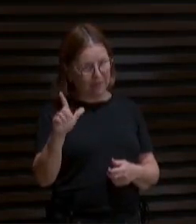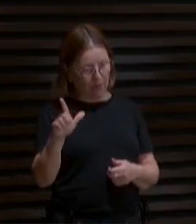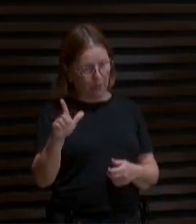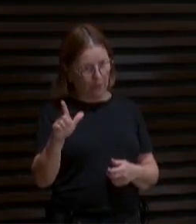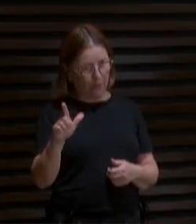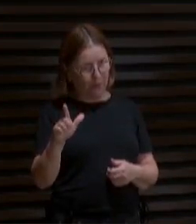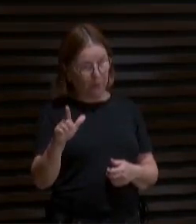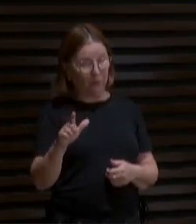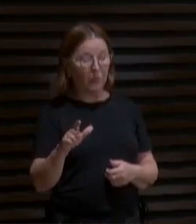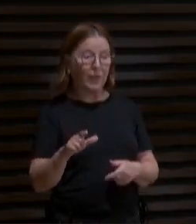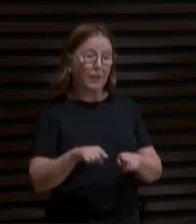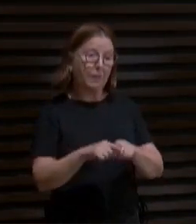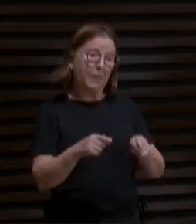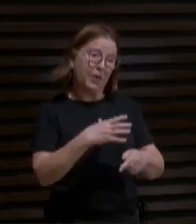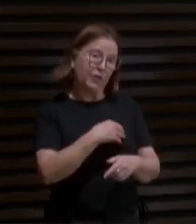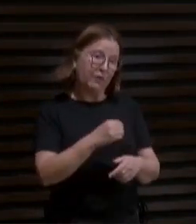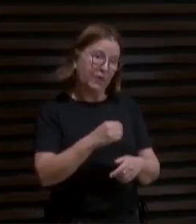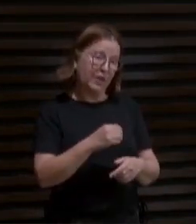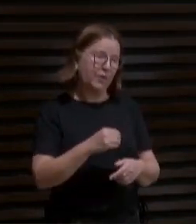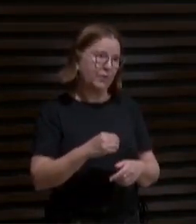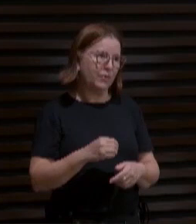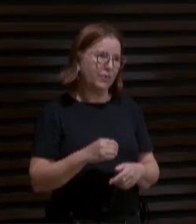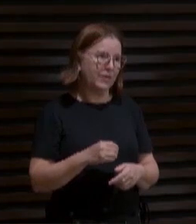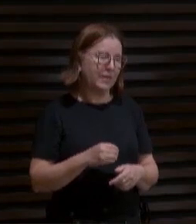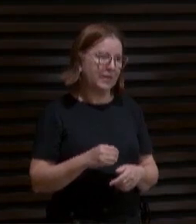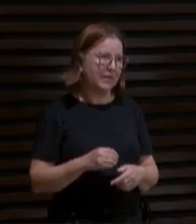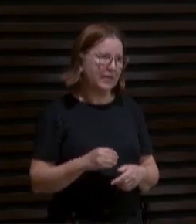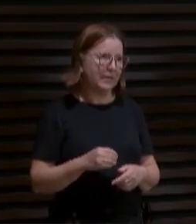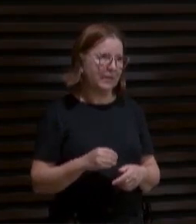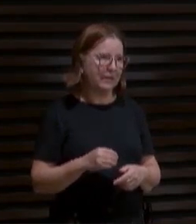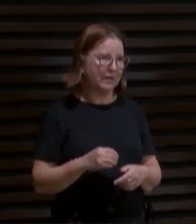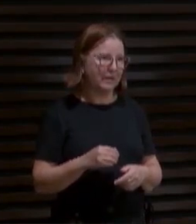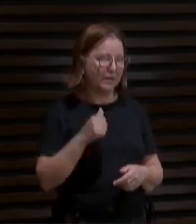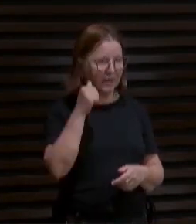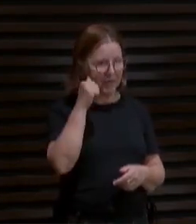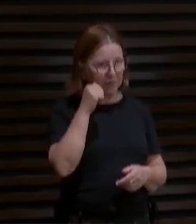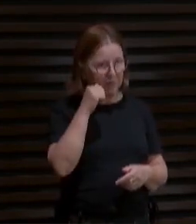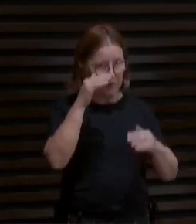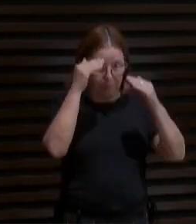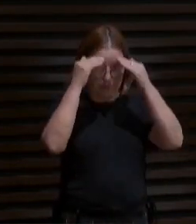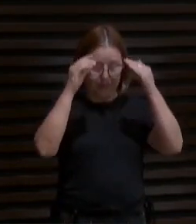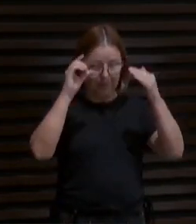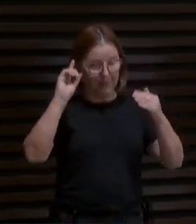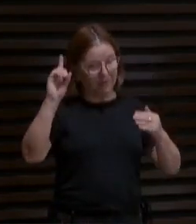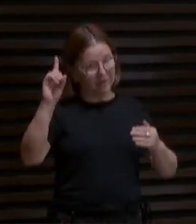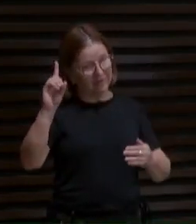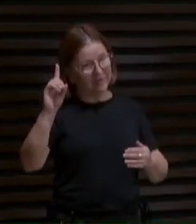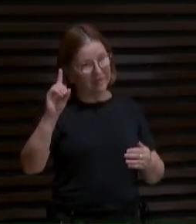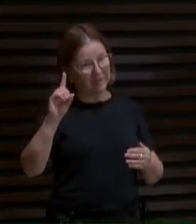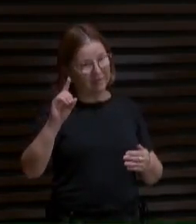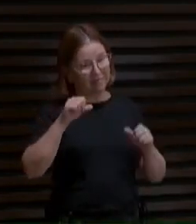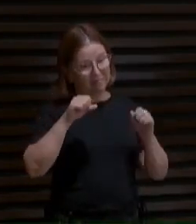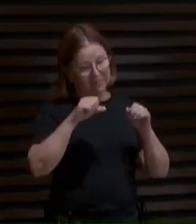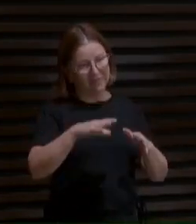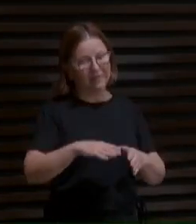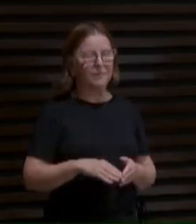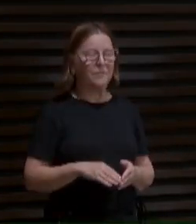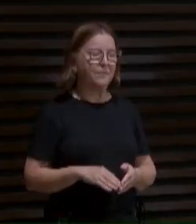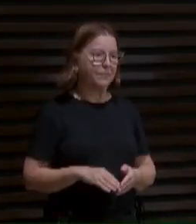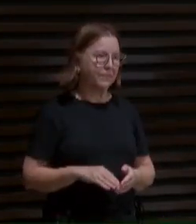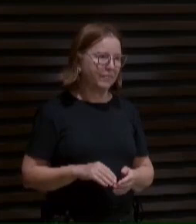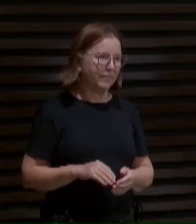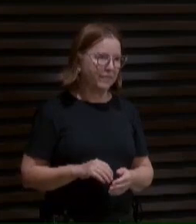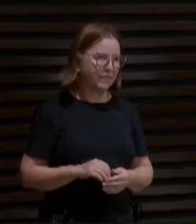por que dois? Porque desobedeceram a palavra de Deus, estão no Ebal e não no Gerizim.